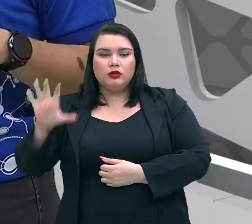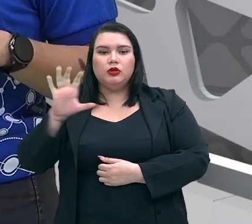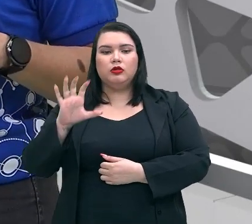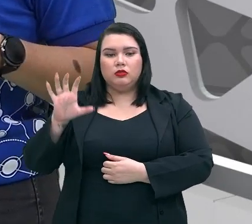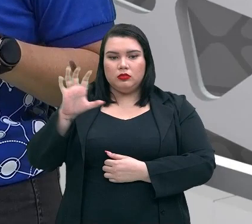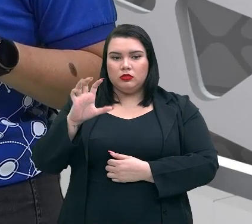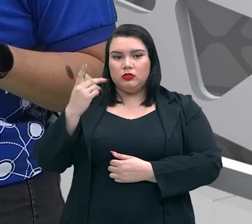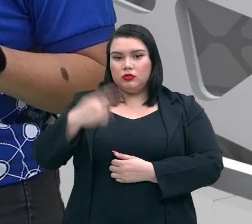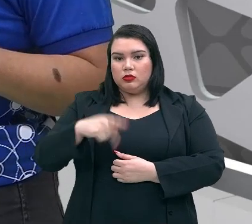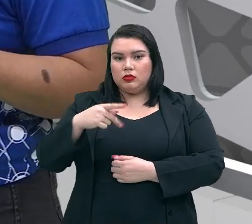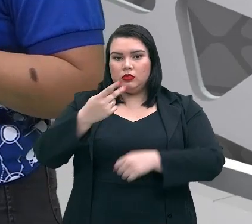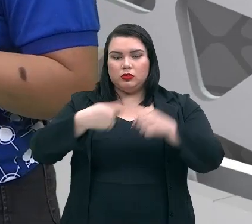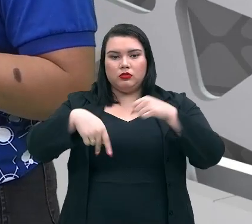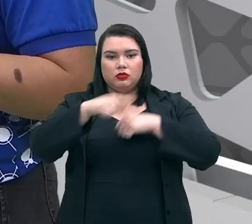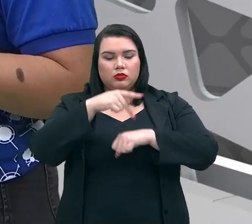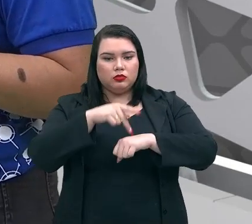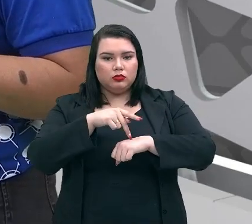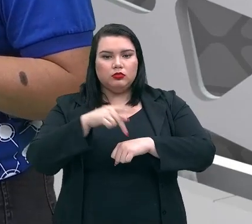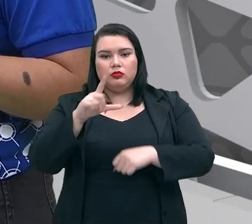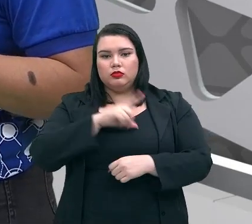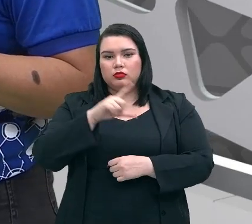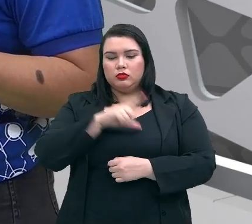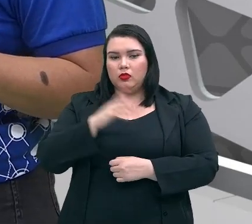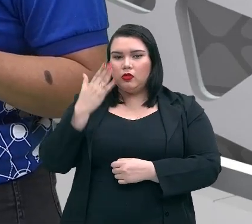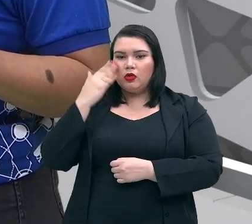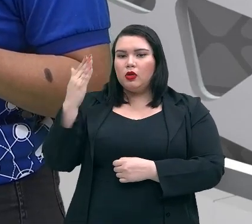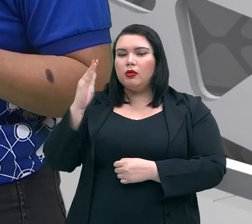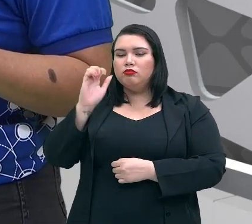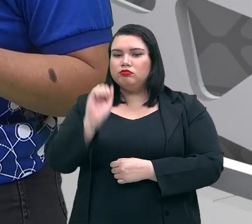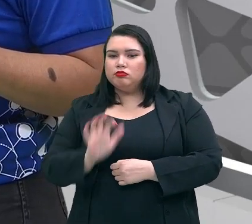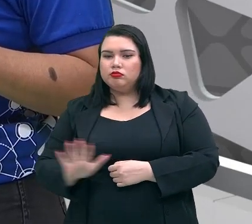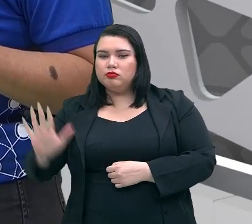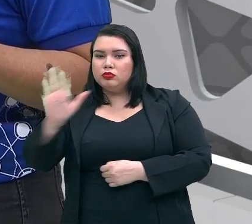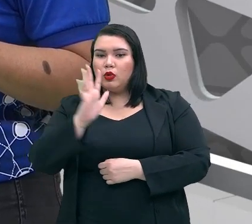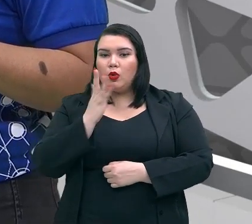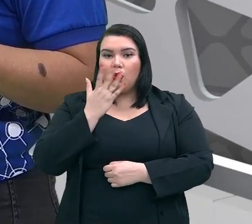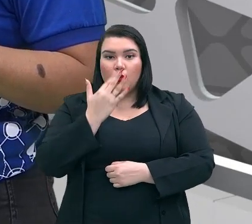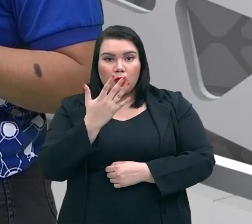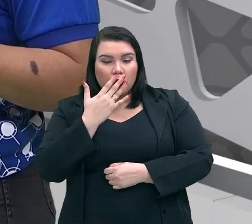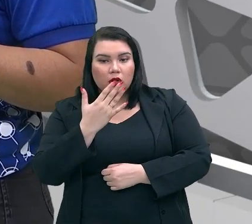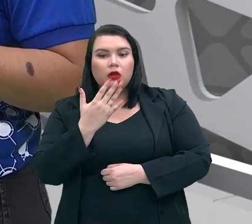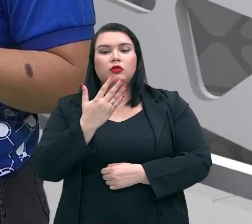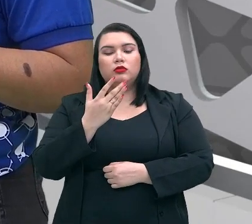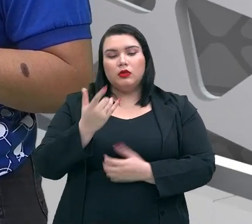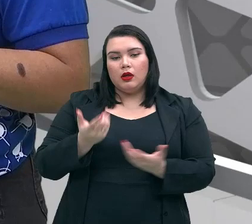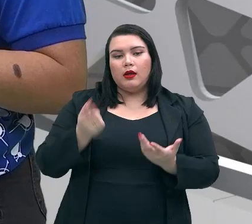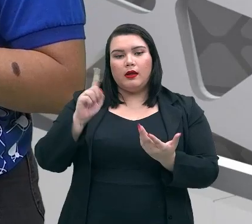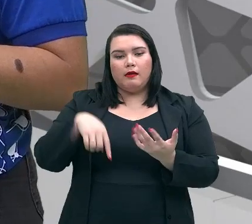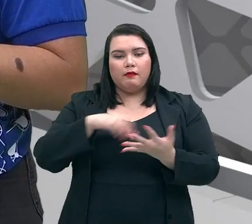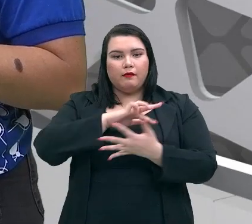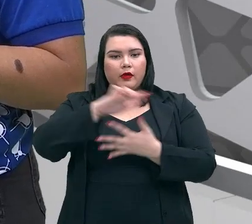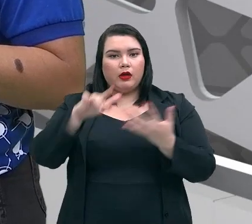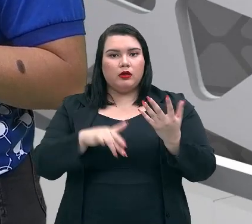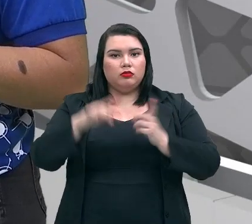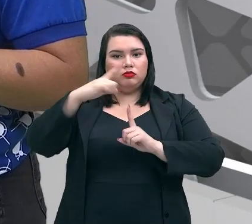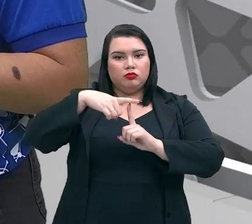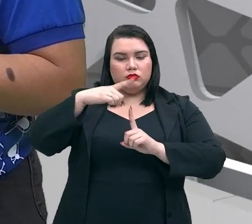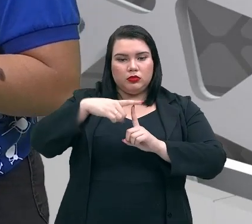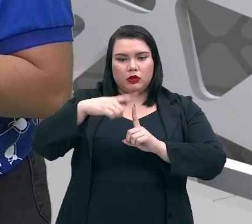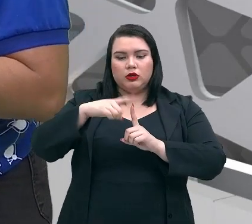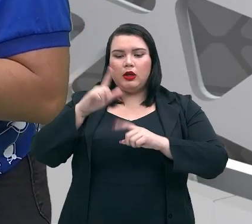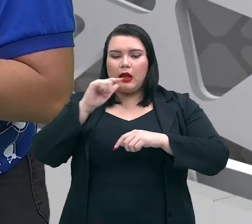né, hidrográficas do nosso país. Todo esse colorido aqui que vocês estão verificando são diferentes tipos de